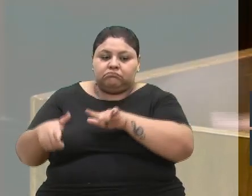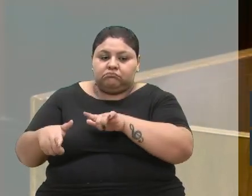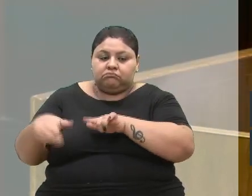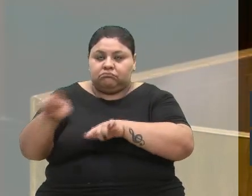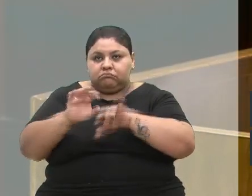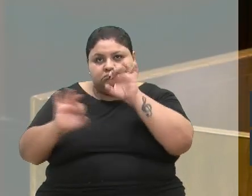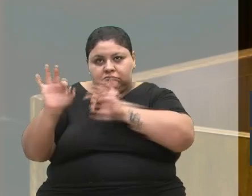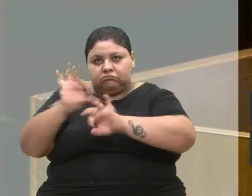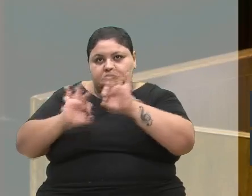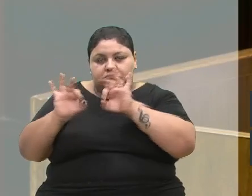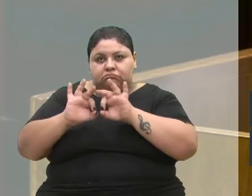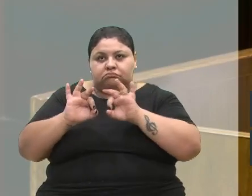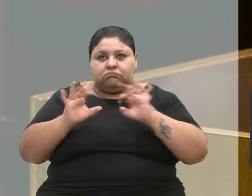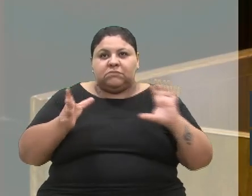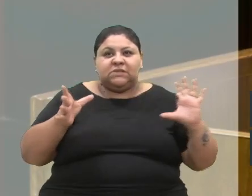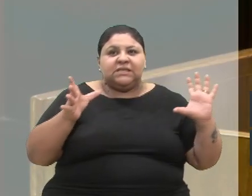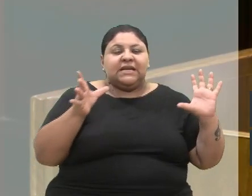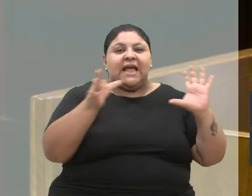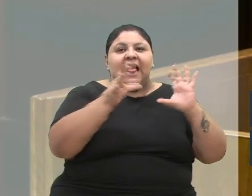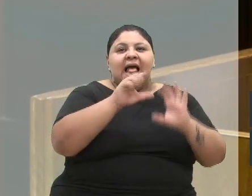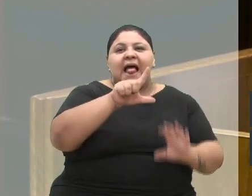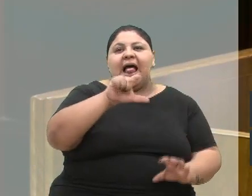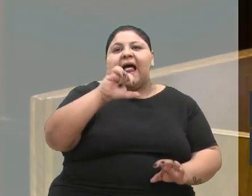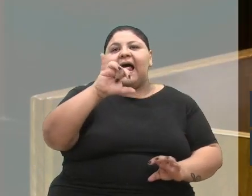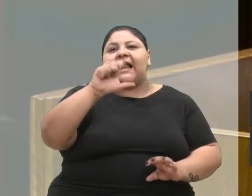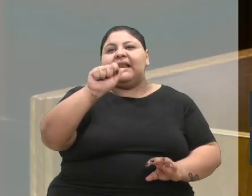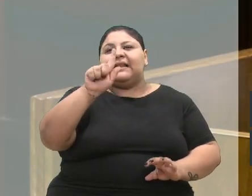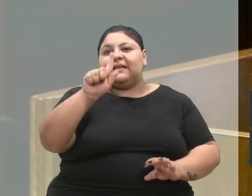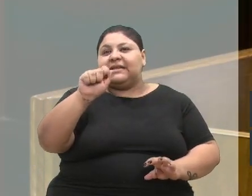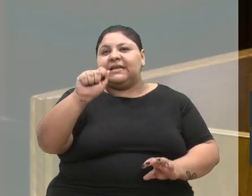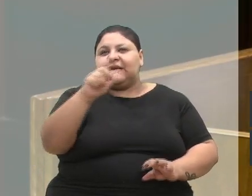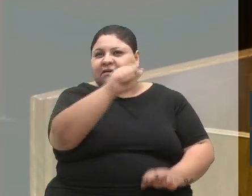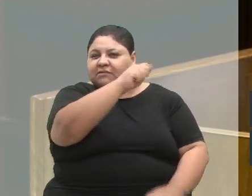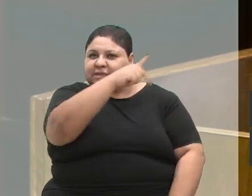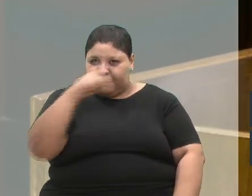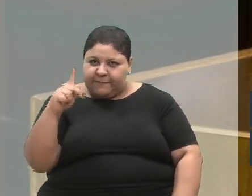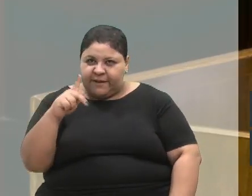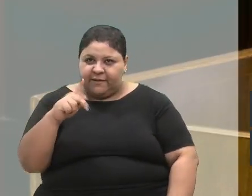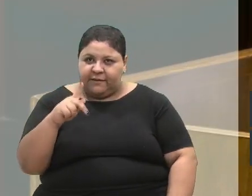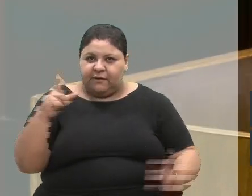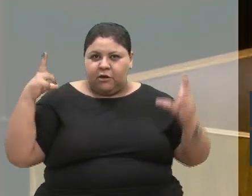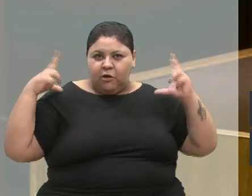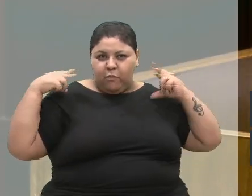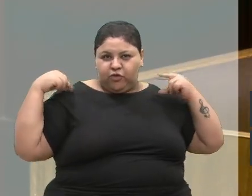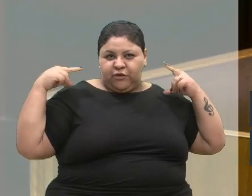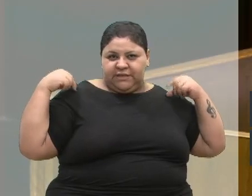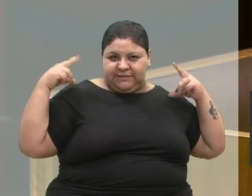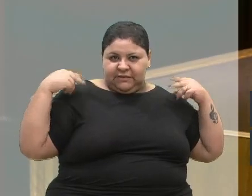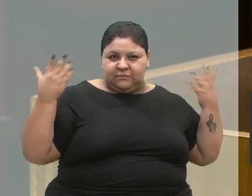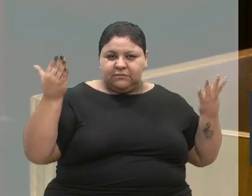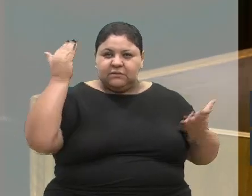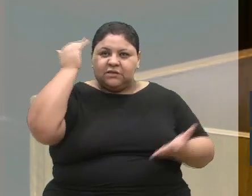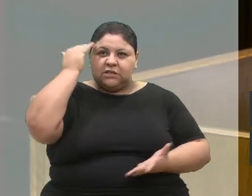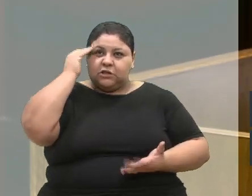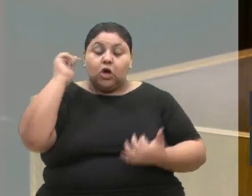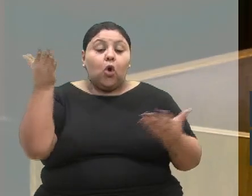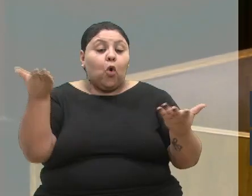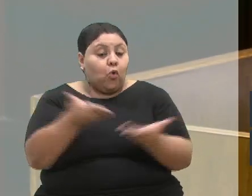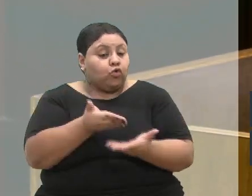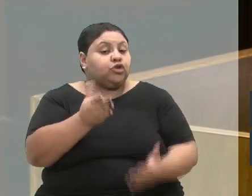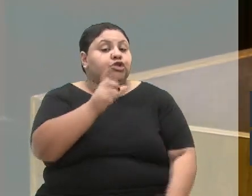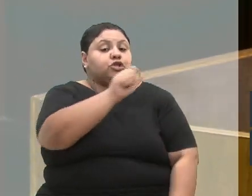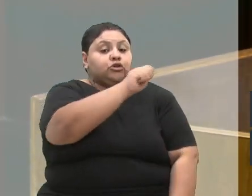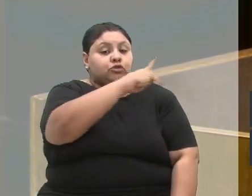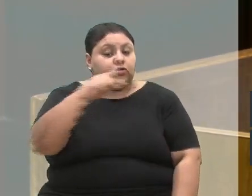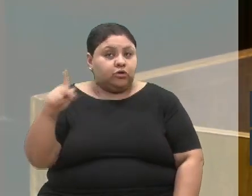também para a Liga dos aplicativos de transporte, né? A Liga, hoje, a gente tem um aplicativo, né, que